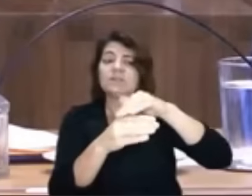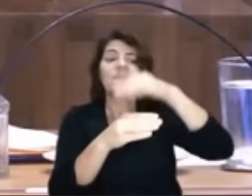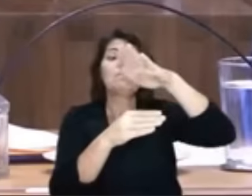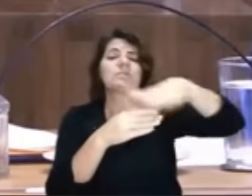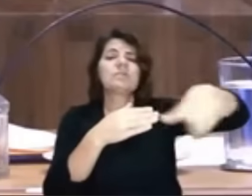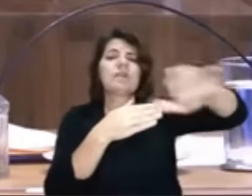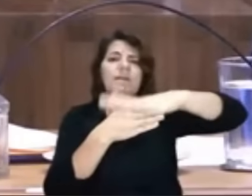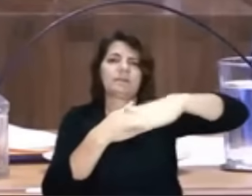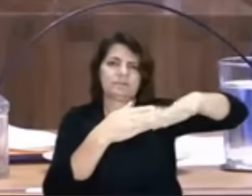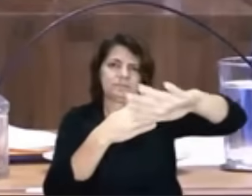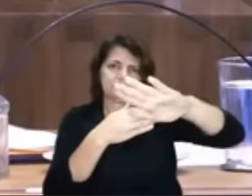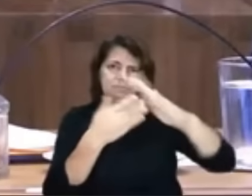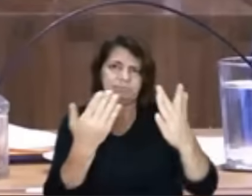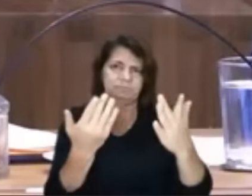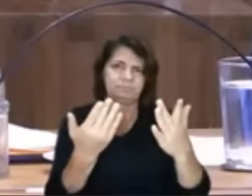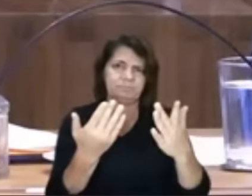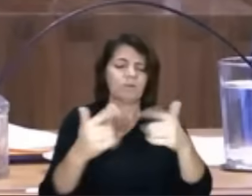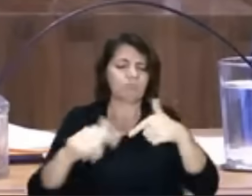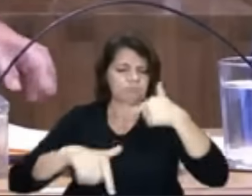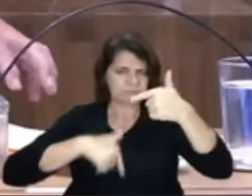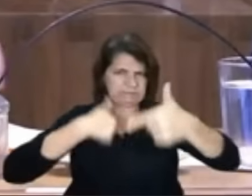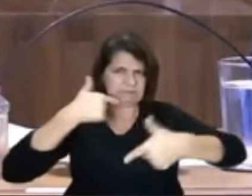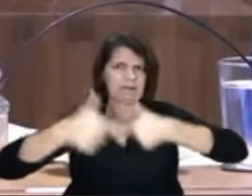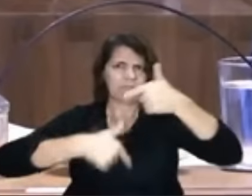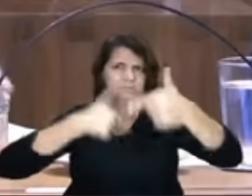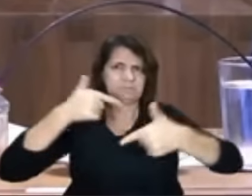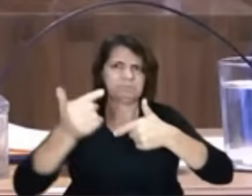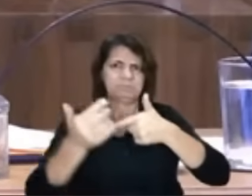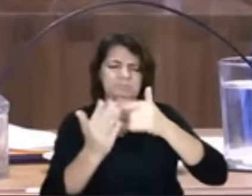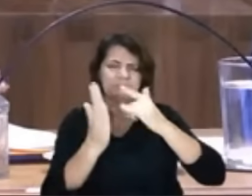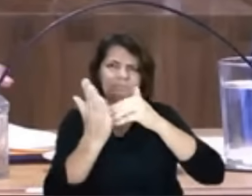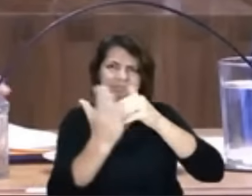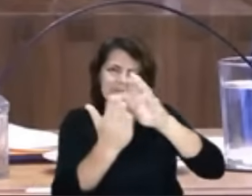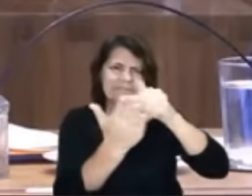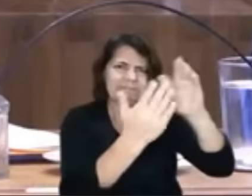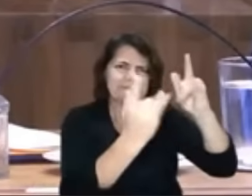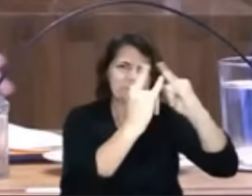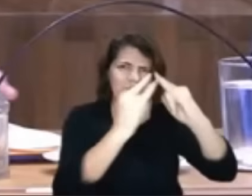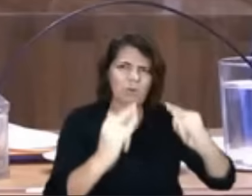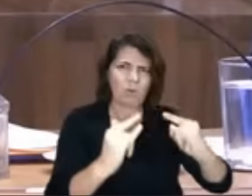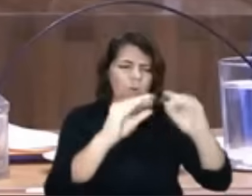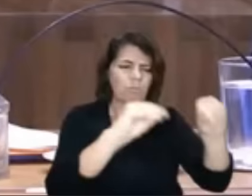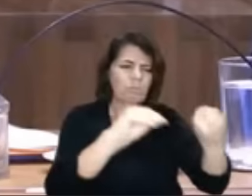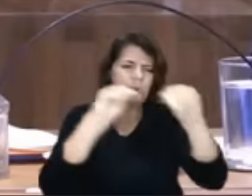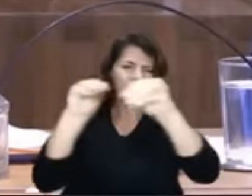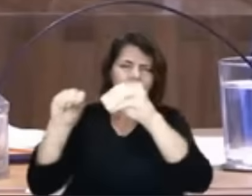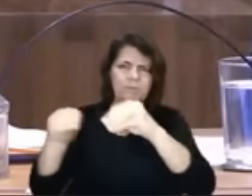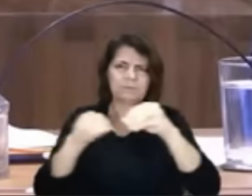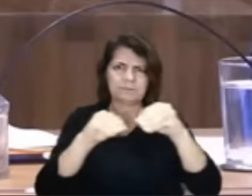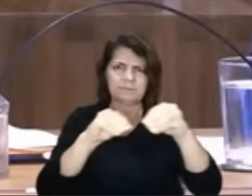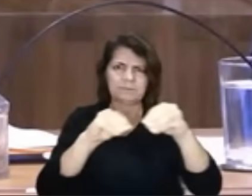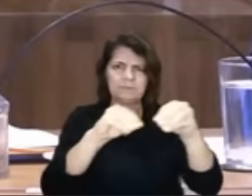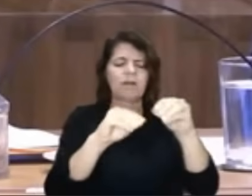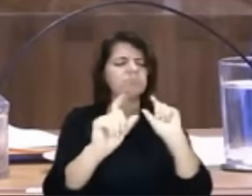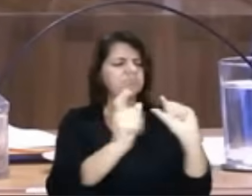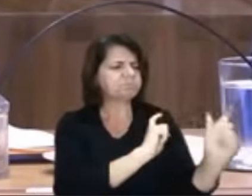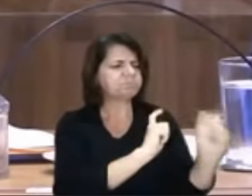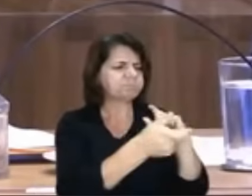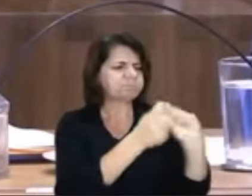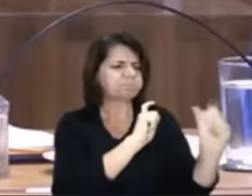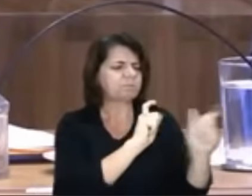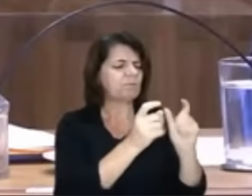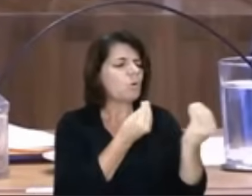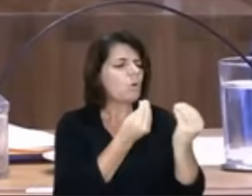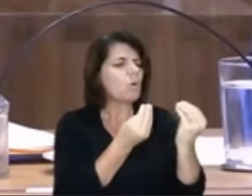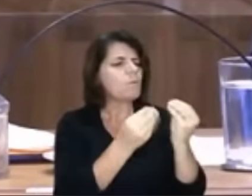grande e eh desalojar gente tirar e ter que realocar dentro do Palácio estamos discutindo isso e e a minha